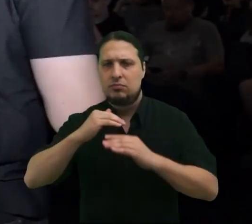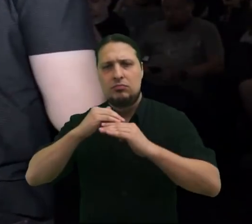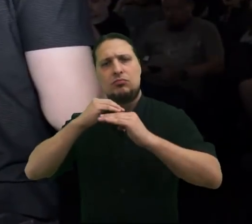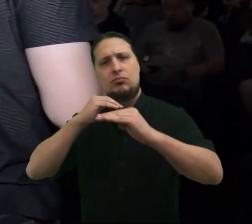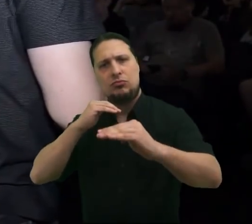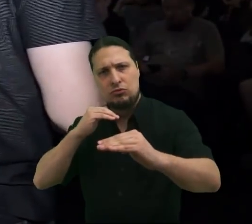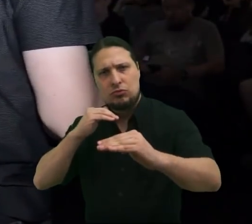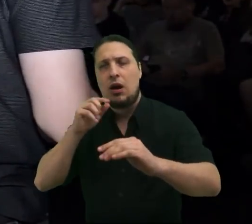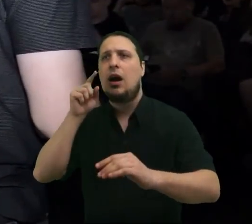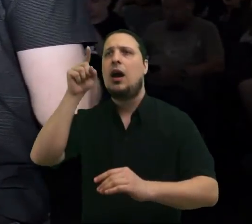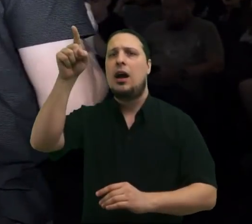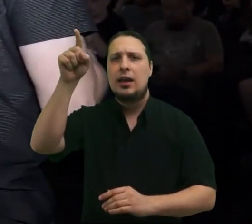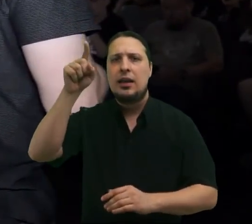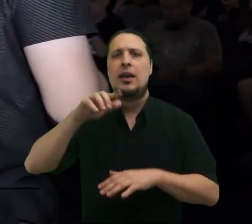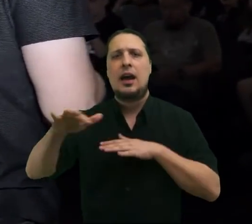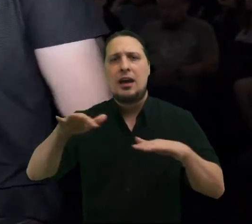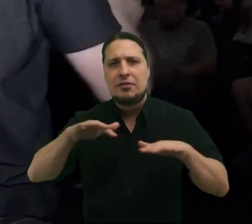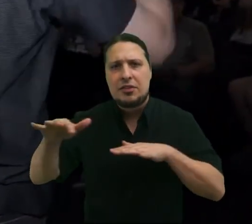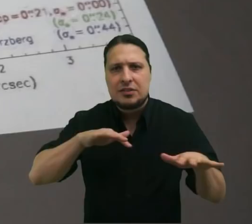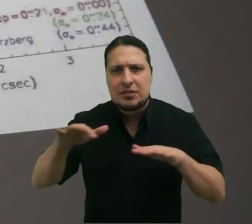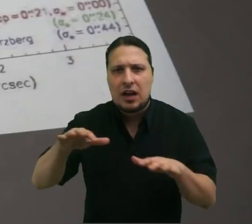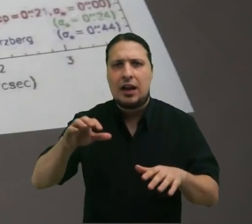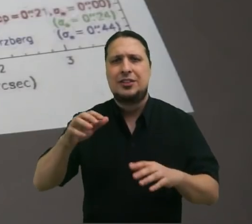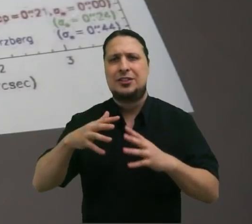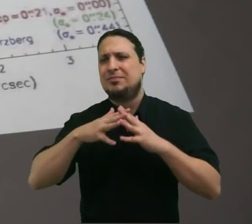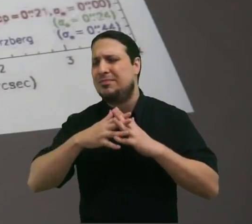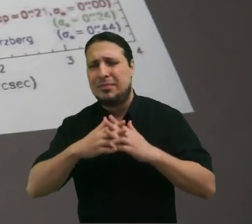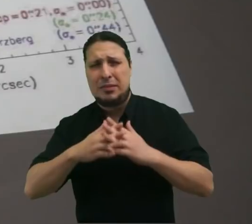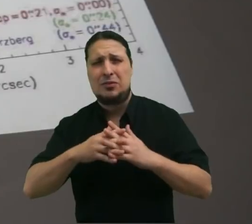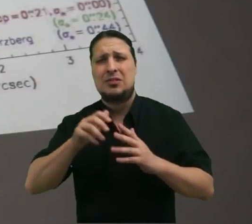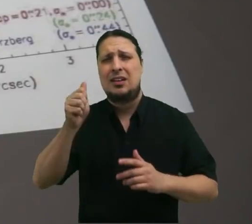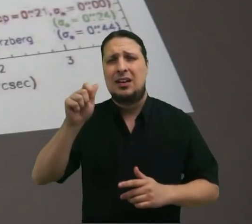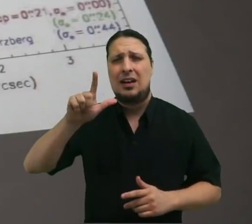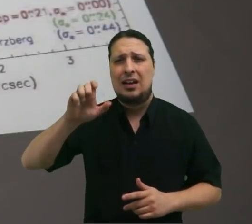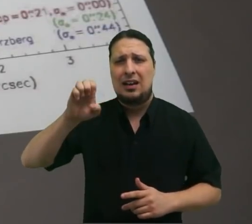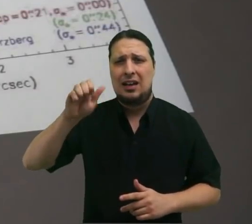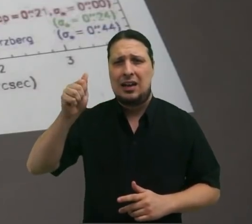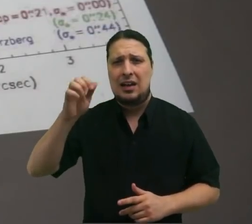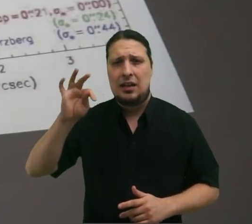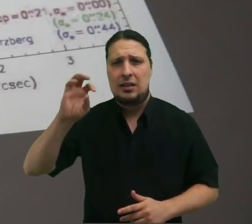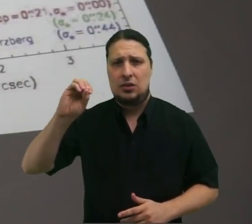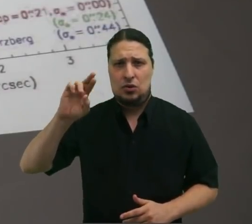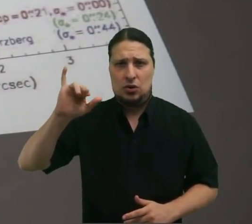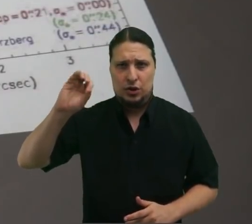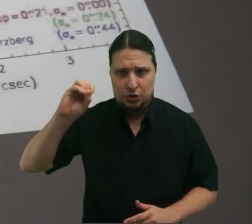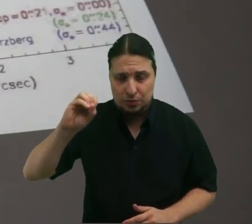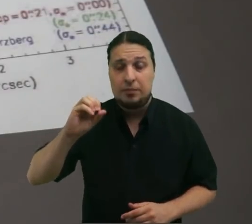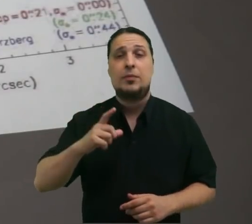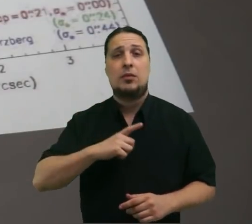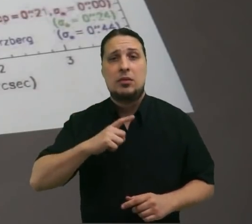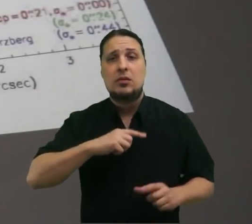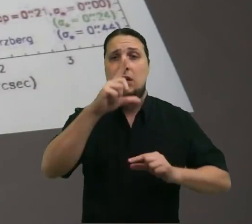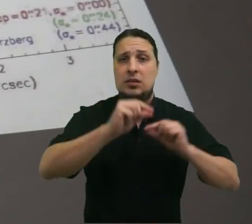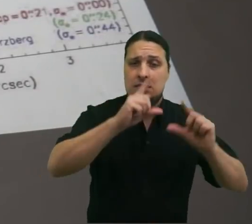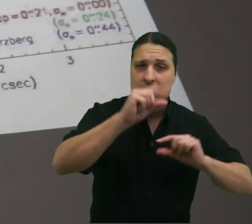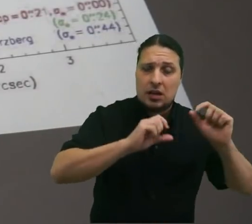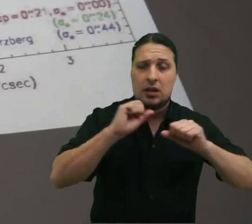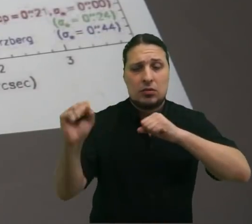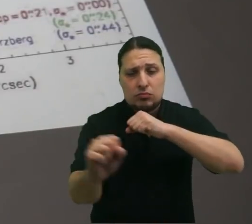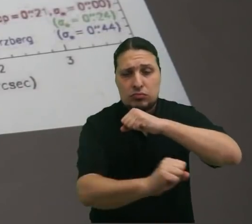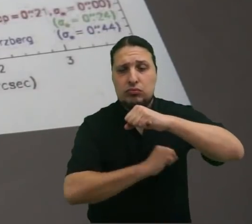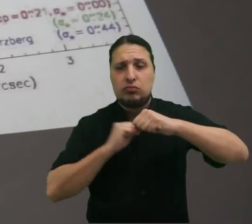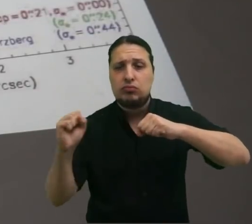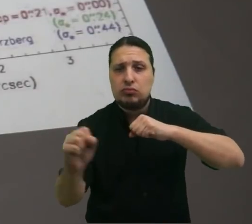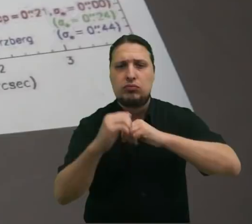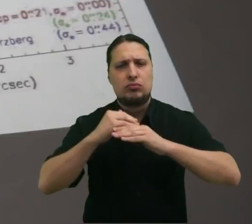desse movimento que vai ter uma mudança brusca neles. E é isso que você vê nesses pontos vermelhos aqui com observações do telescópio